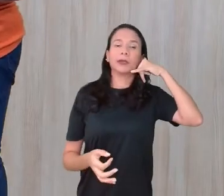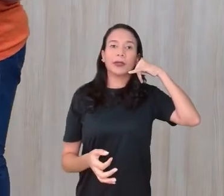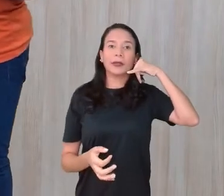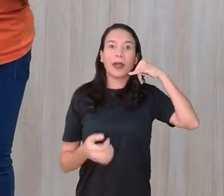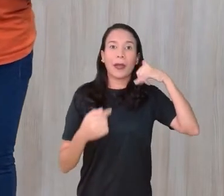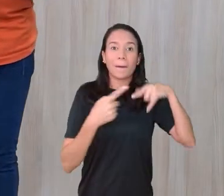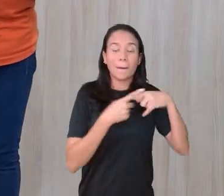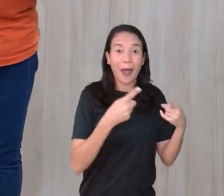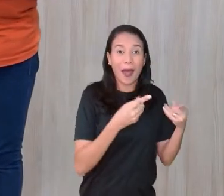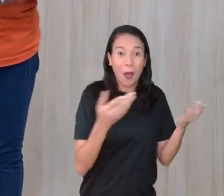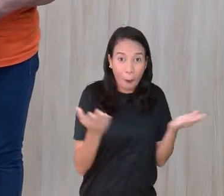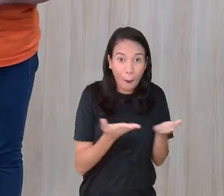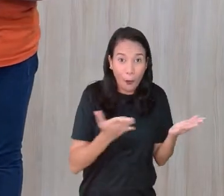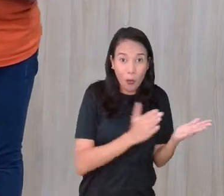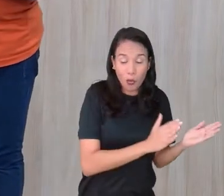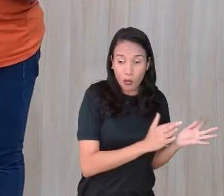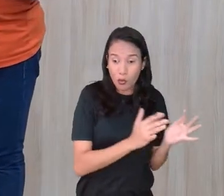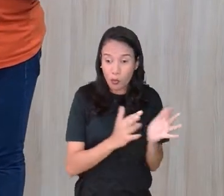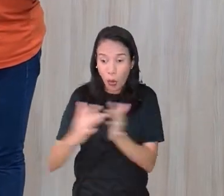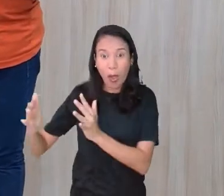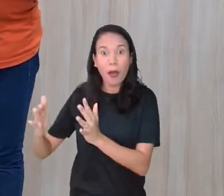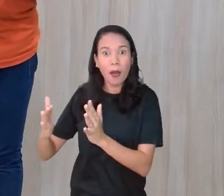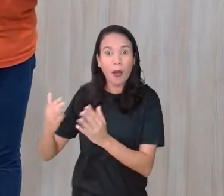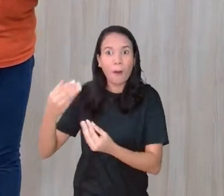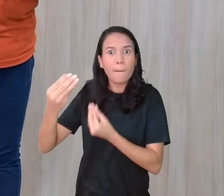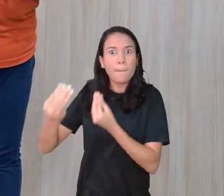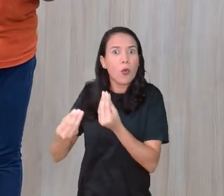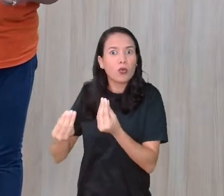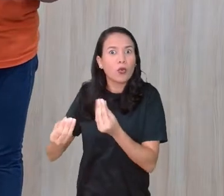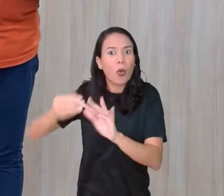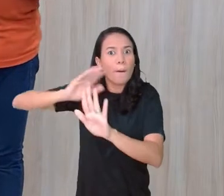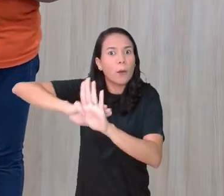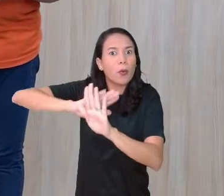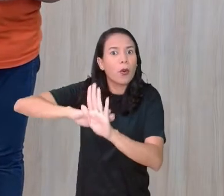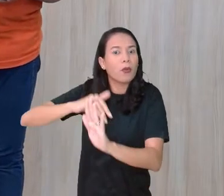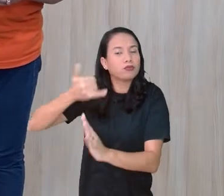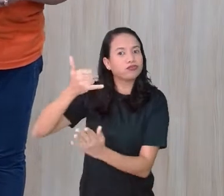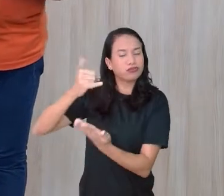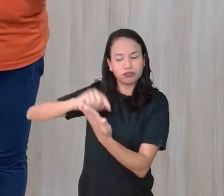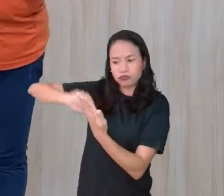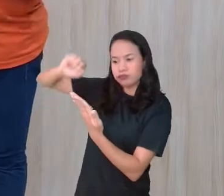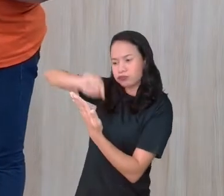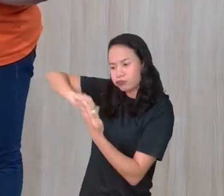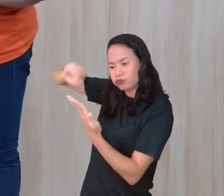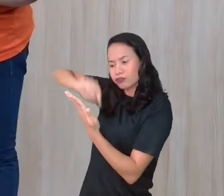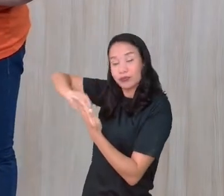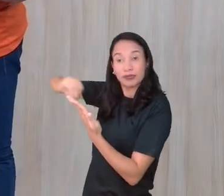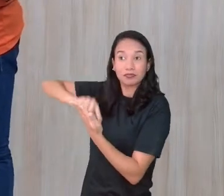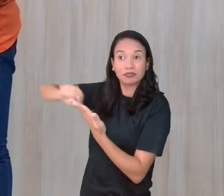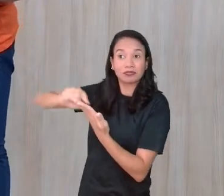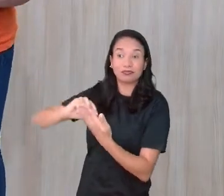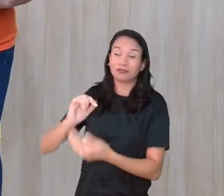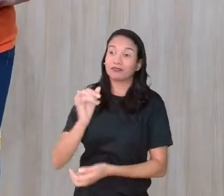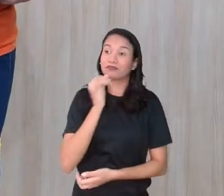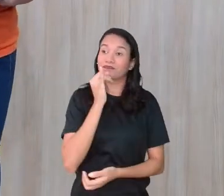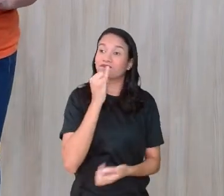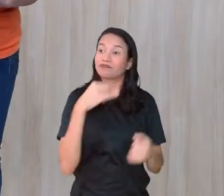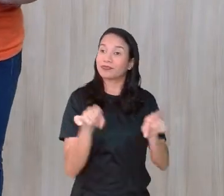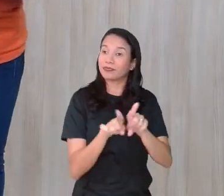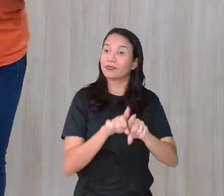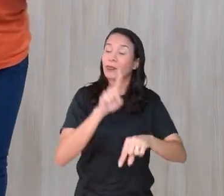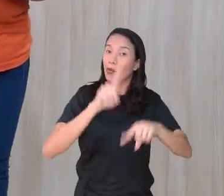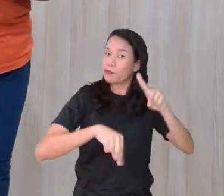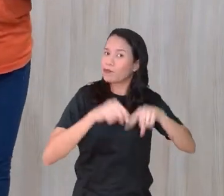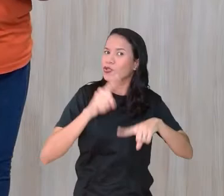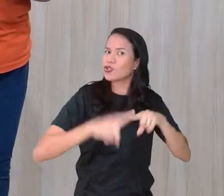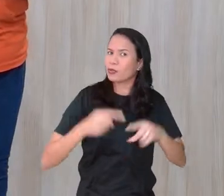imagina hoje, né, que quantidade de recurso que nós temos nos celulares. Vou trazer outro objeto